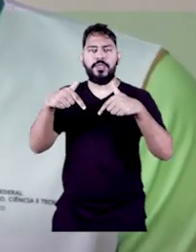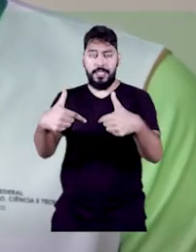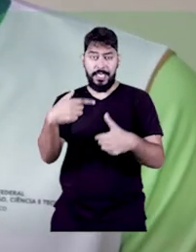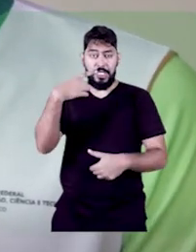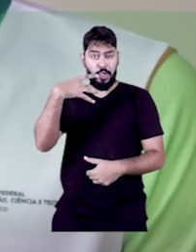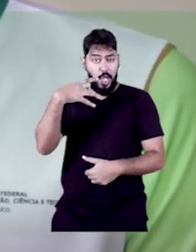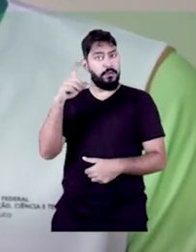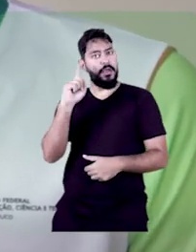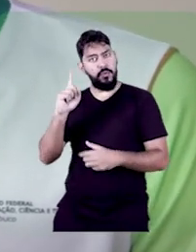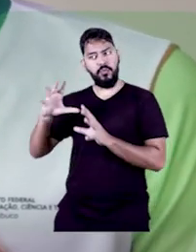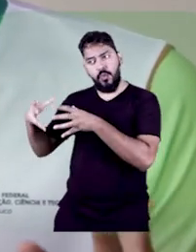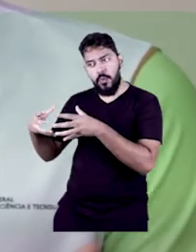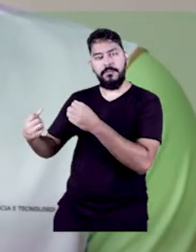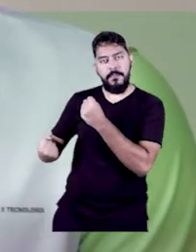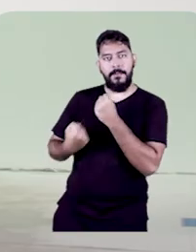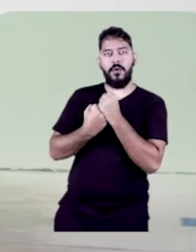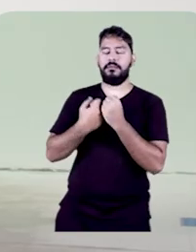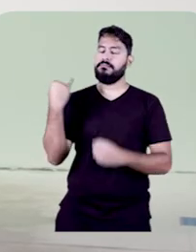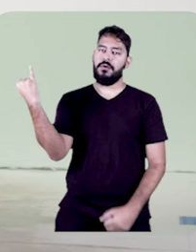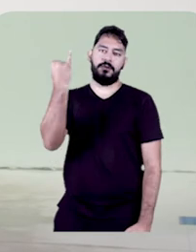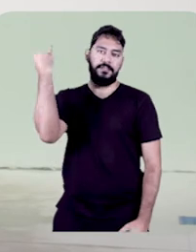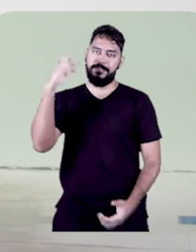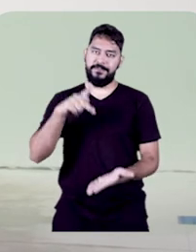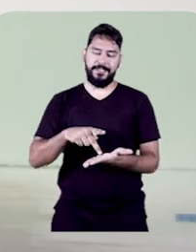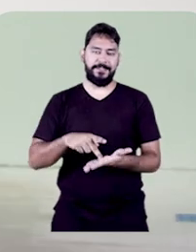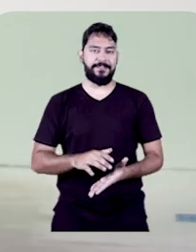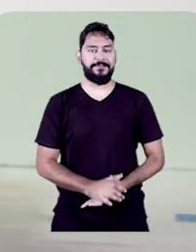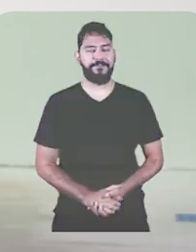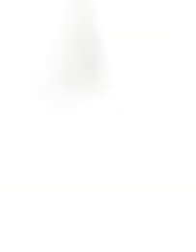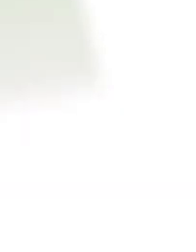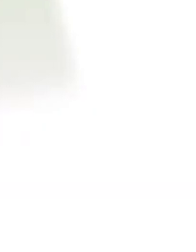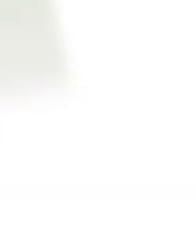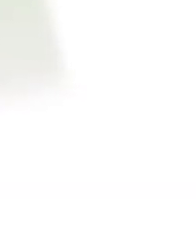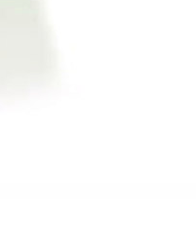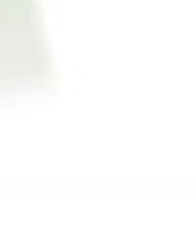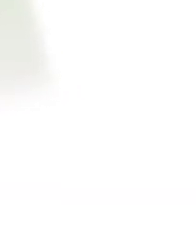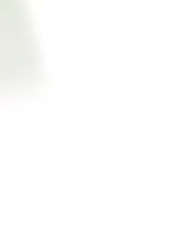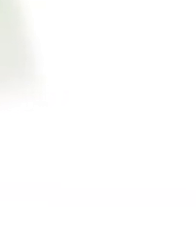construção, não só minha, foi de todos. Então, foi muito importante, muito mesmo.